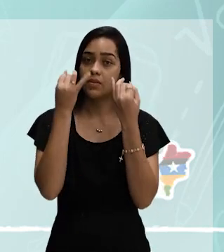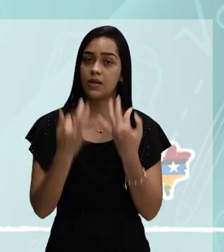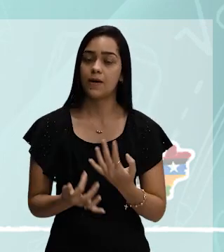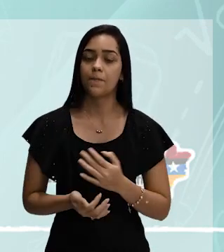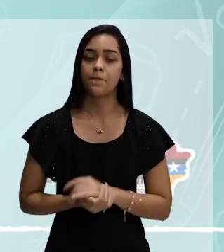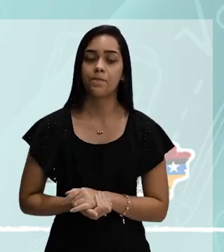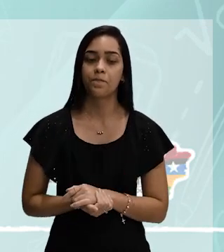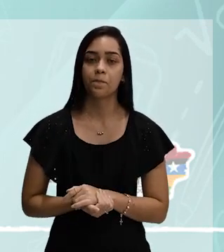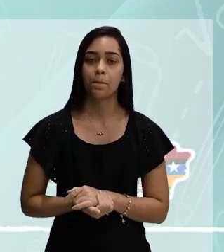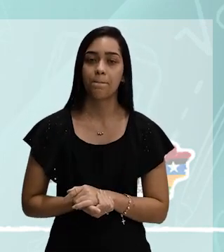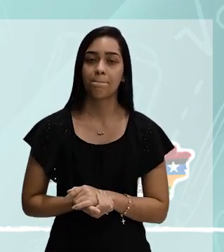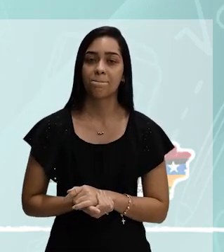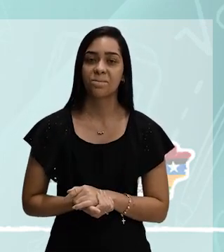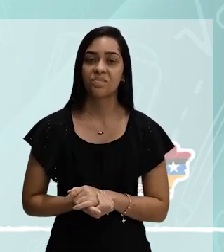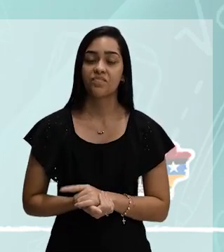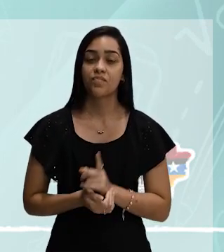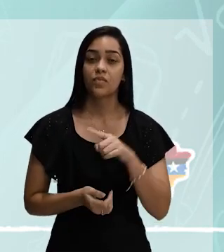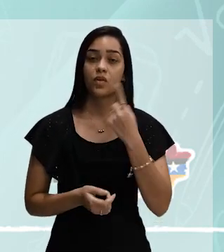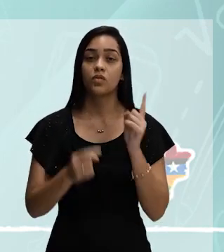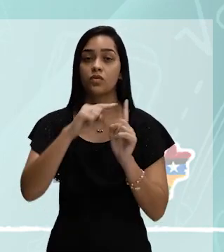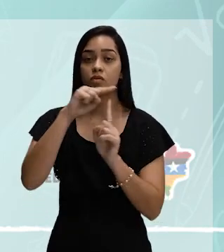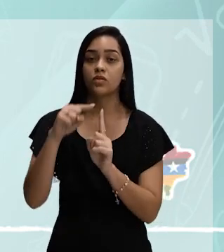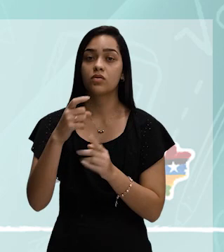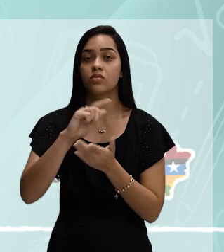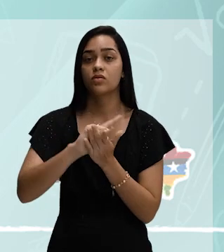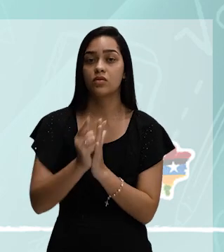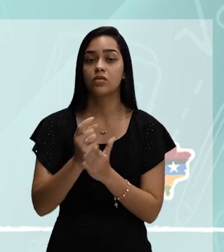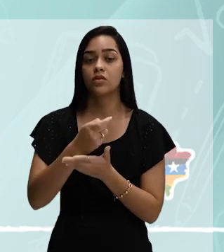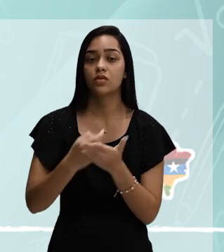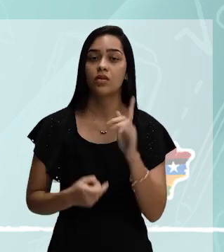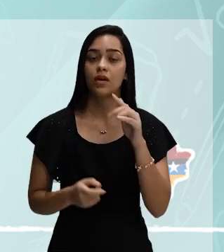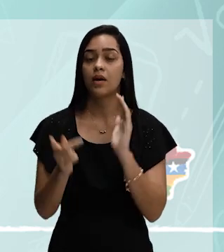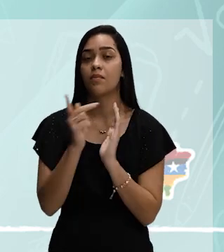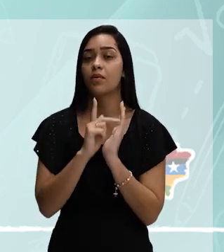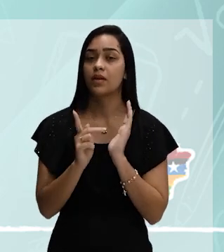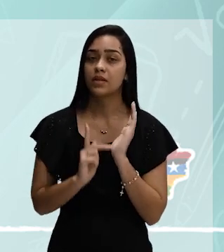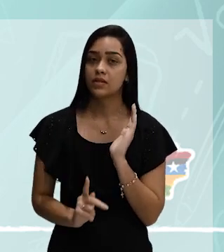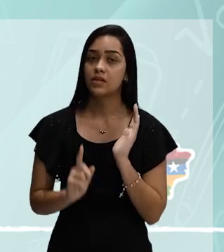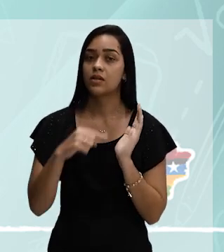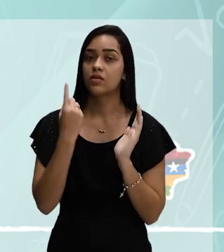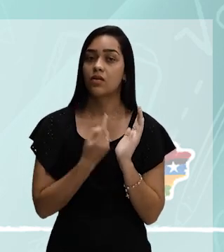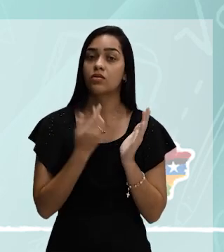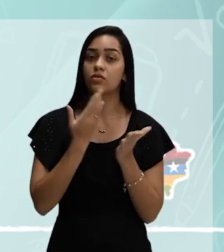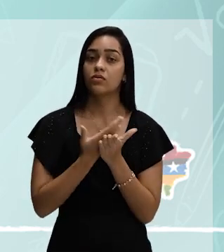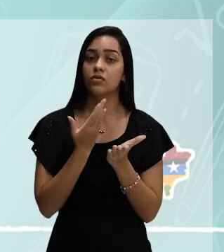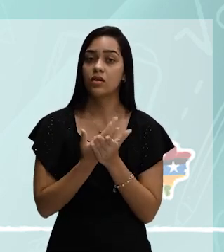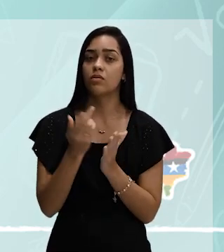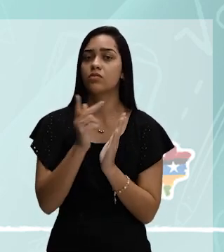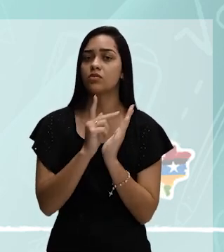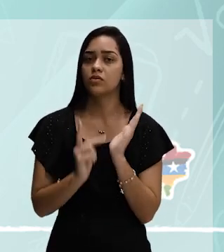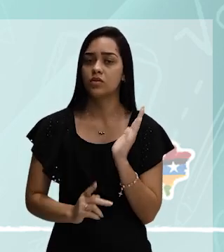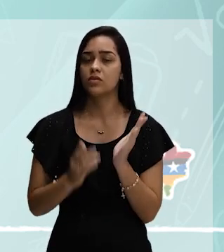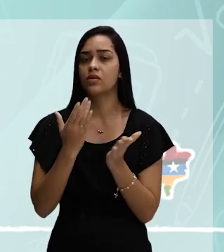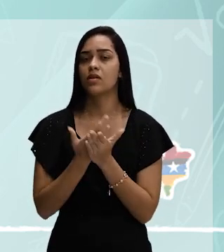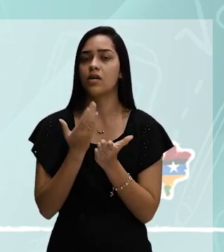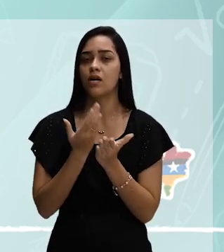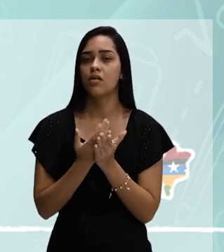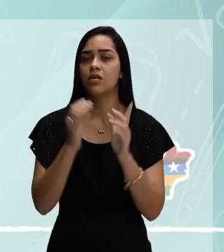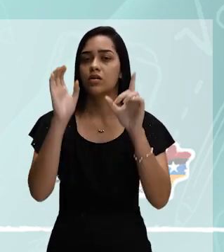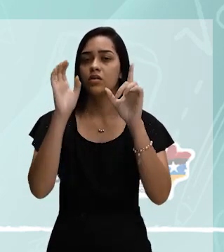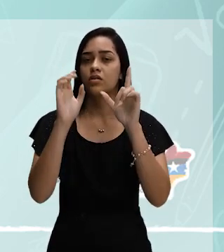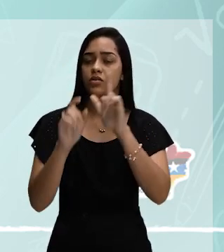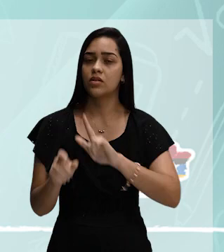certo? Outro gênero textual é a poesia. Nós estudamos muito a poesia nas aulas de